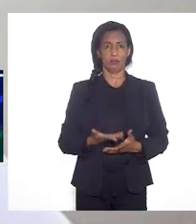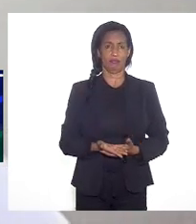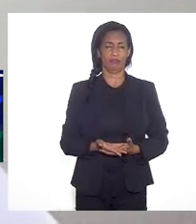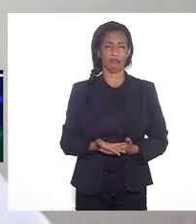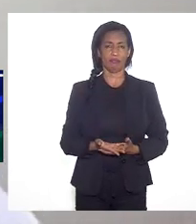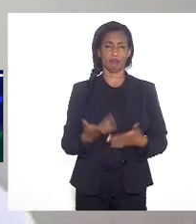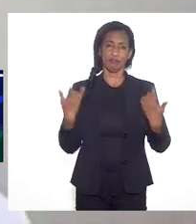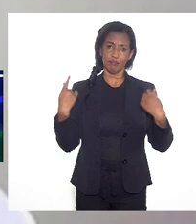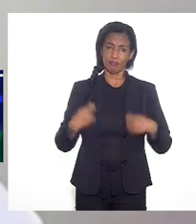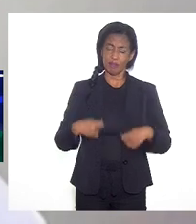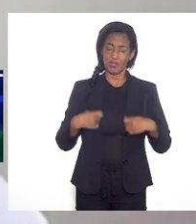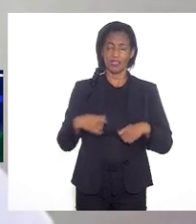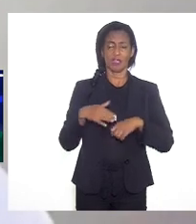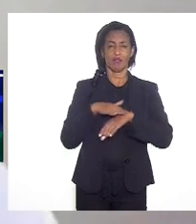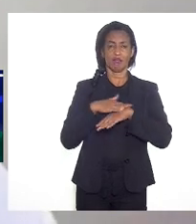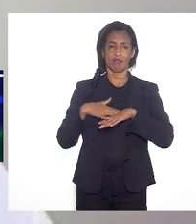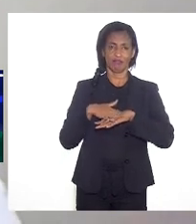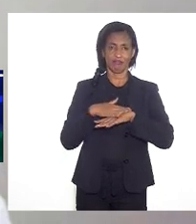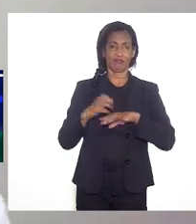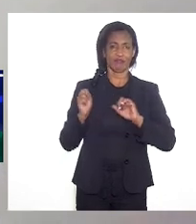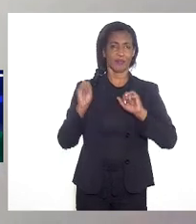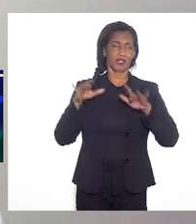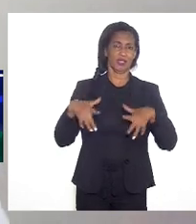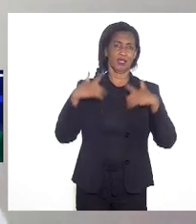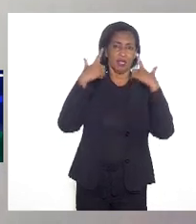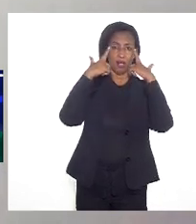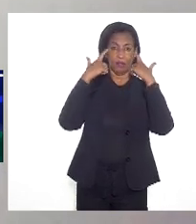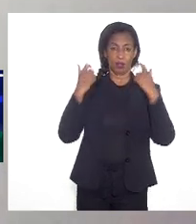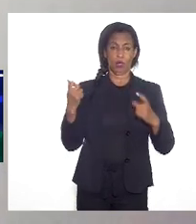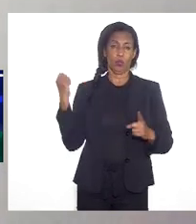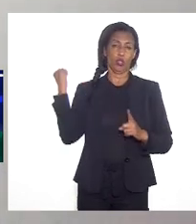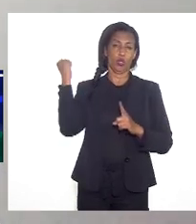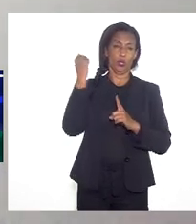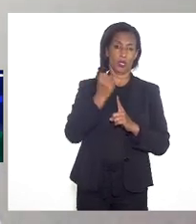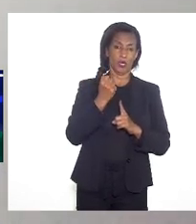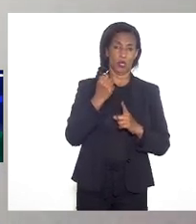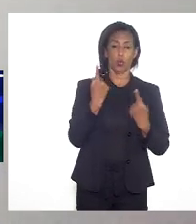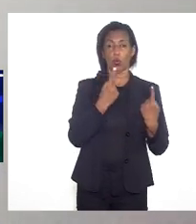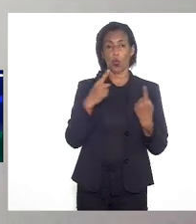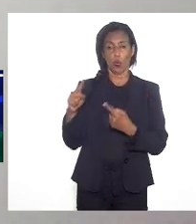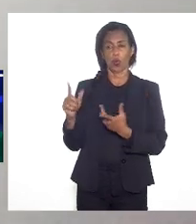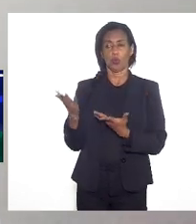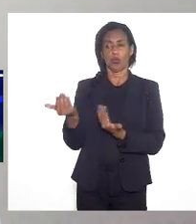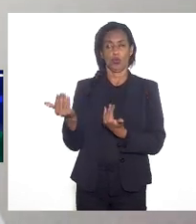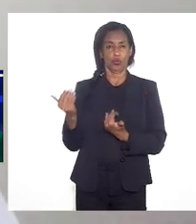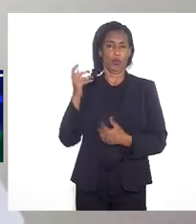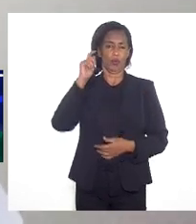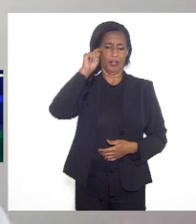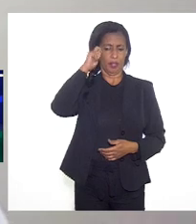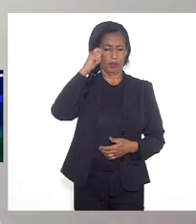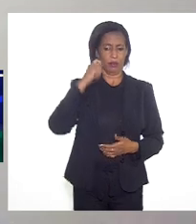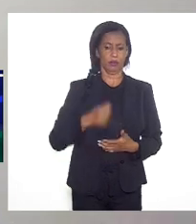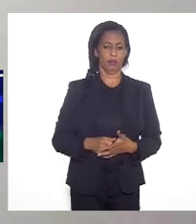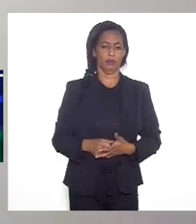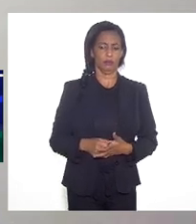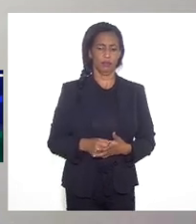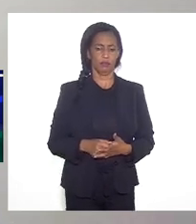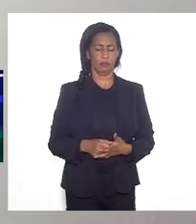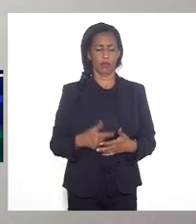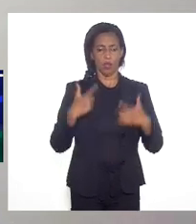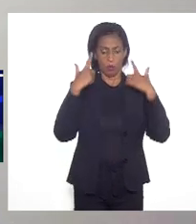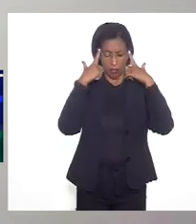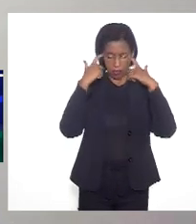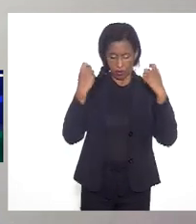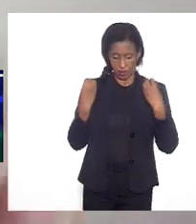a gente precisa falar, sim, da violência, do genocídio contra a juventude negra. Uma violência que se